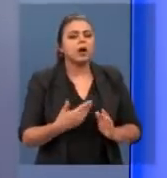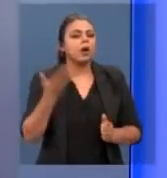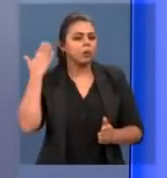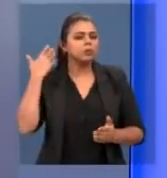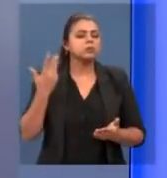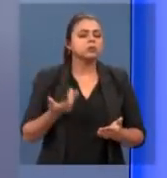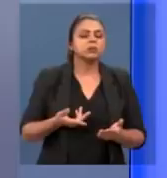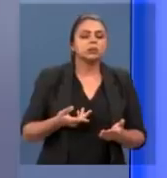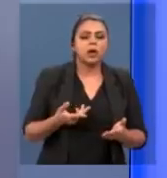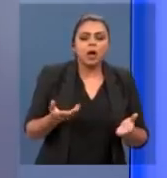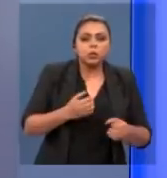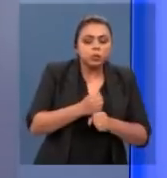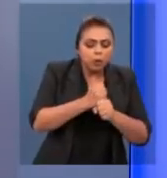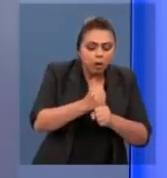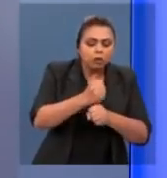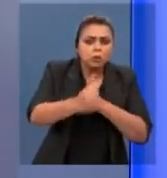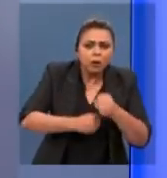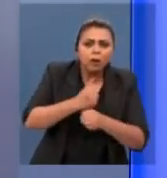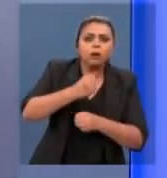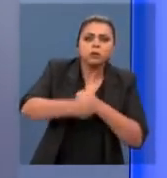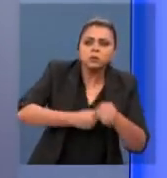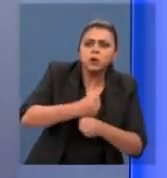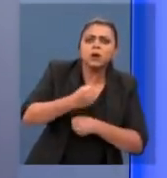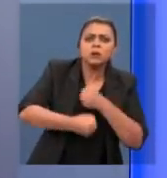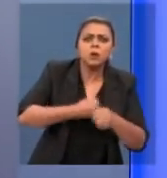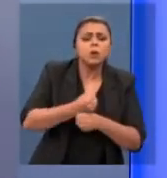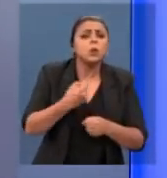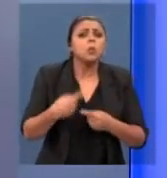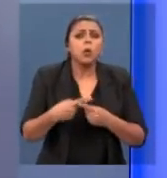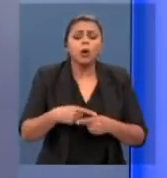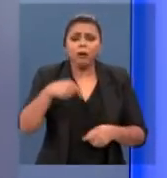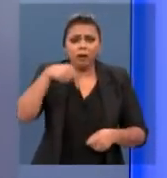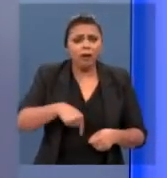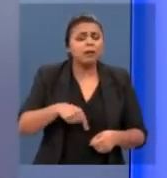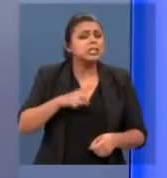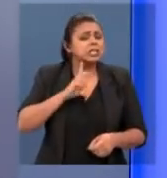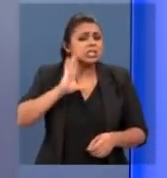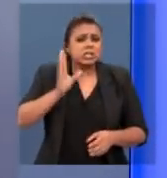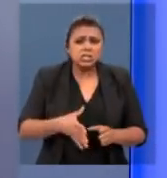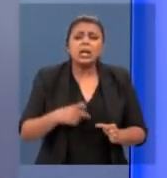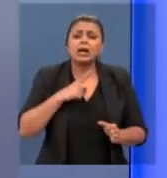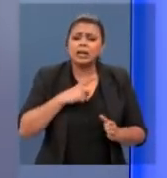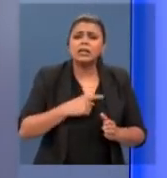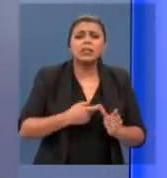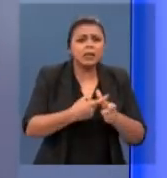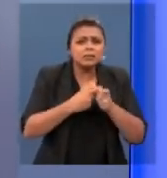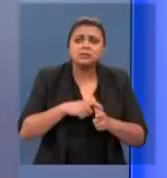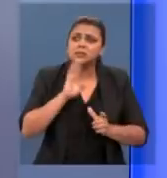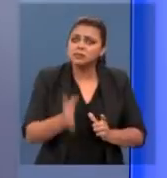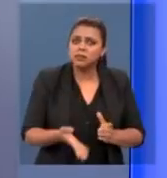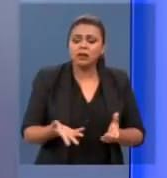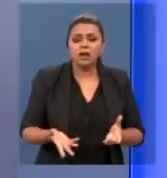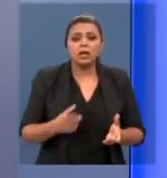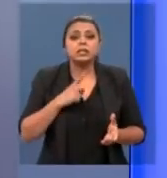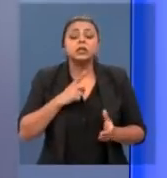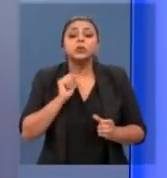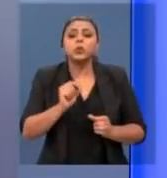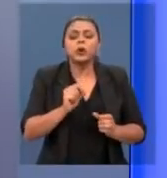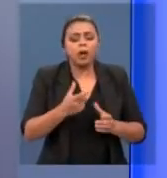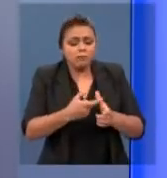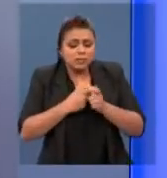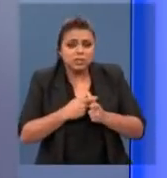por ano não é possível gerir o estado estado já tem déficit real em 2017 o déficit é da ordem de